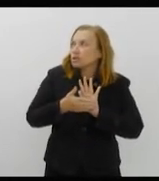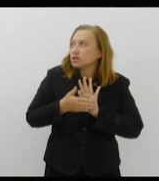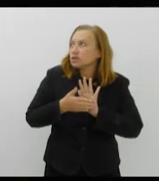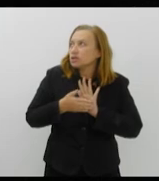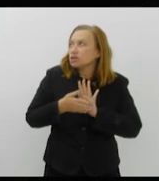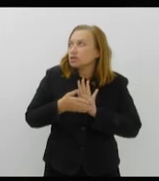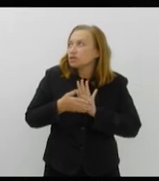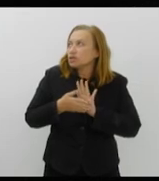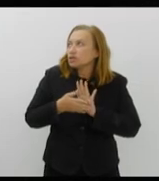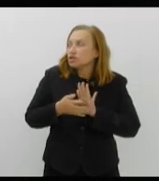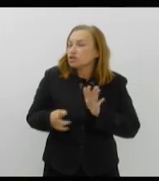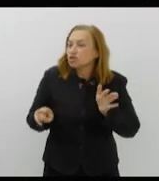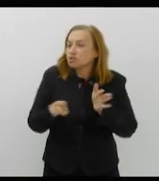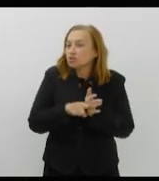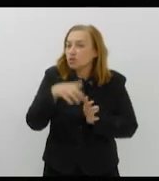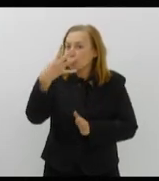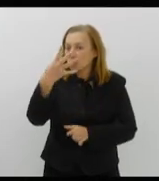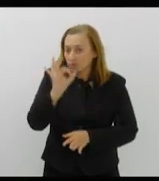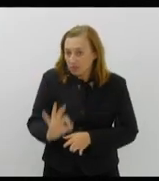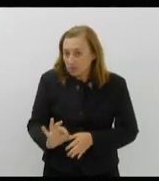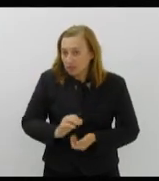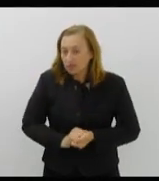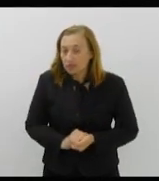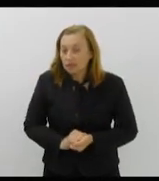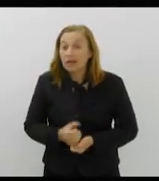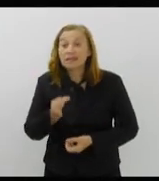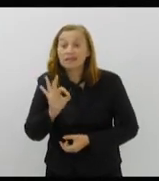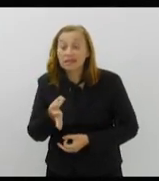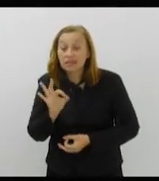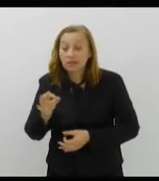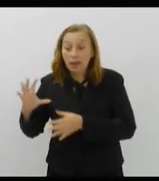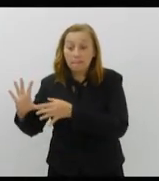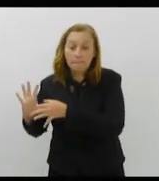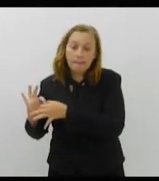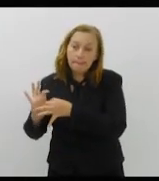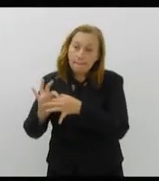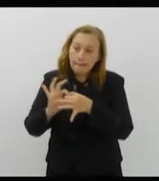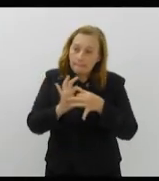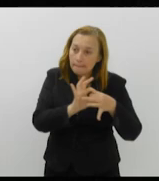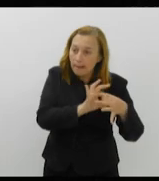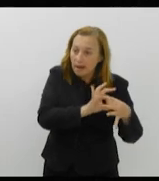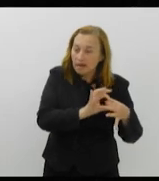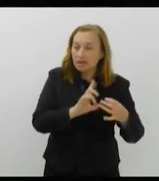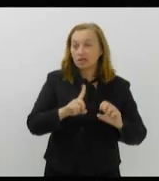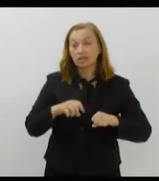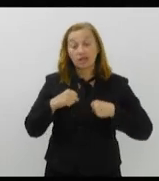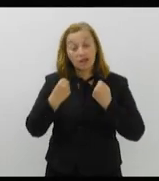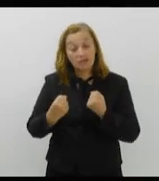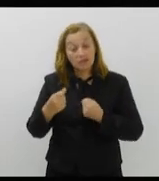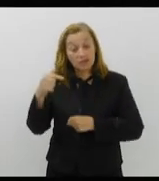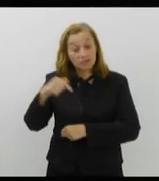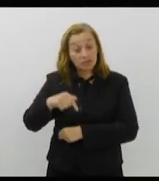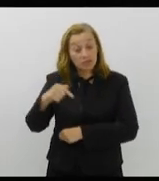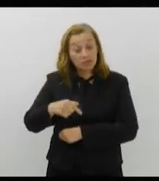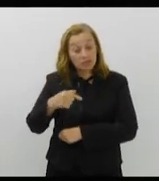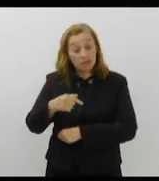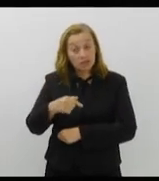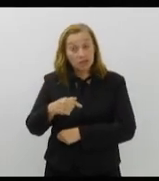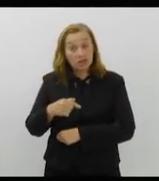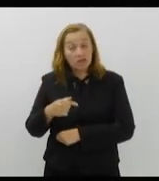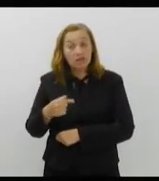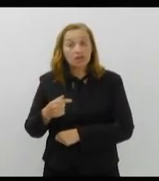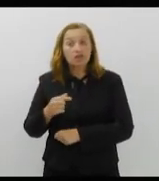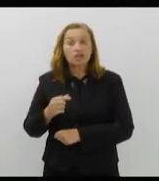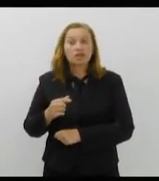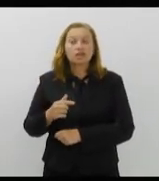dos 4% exatamente na linha que a gente defende aqui desde